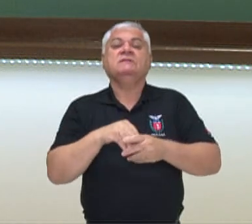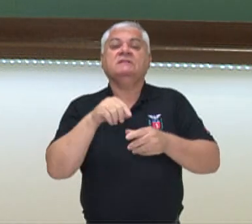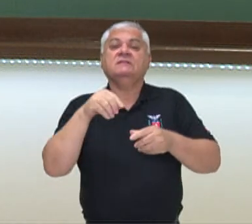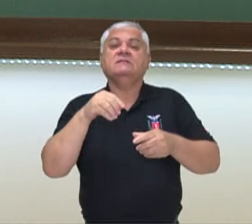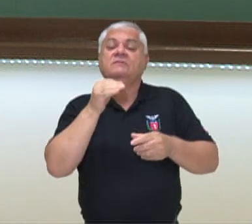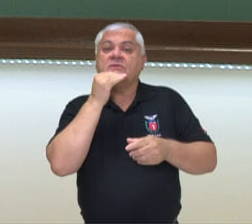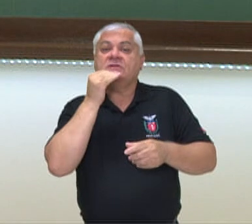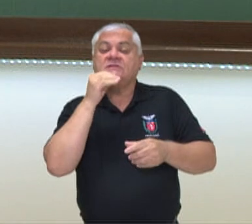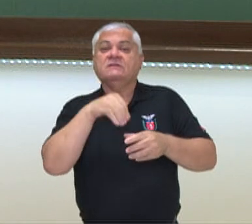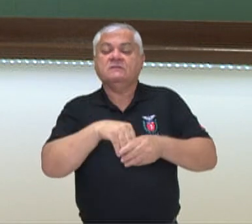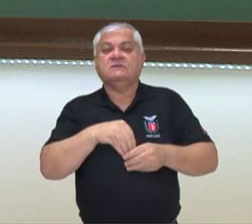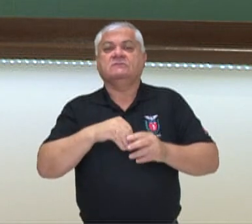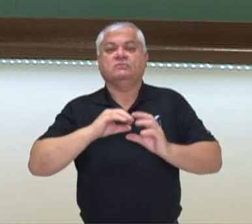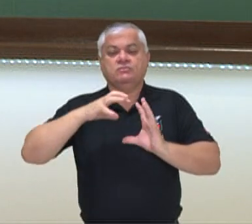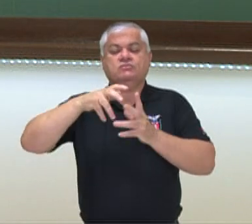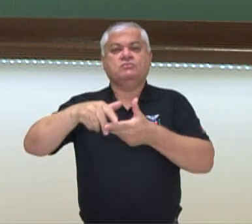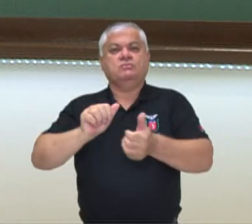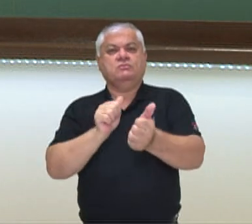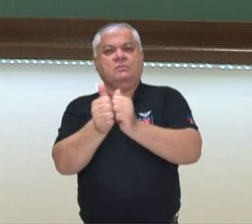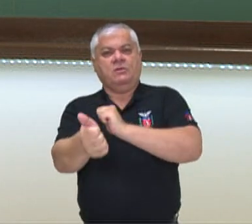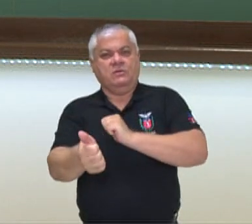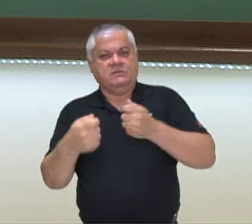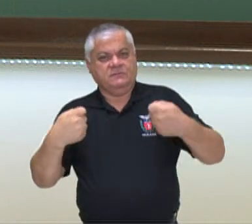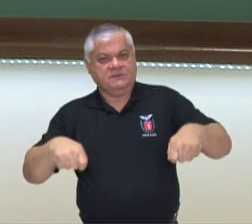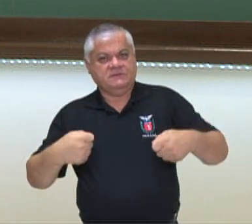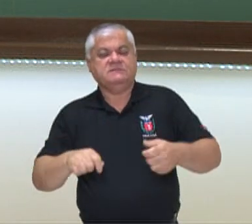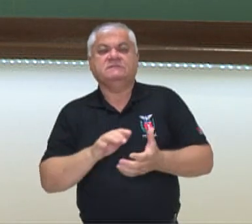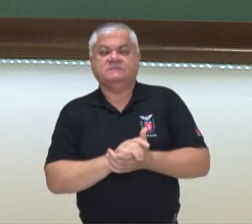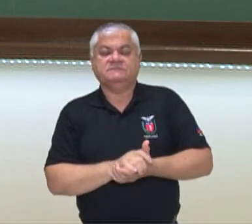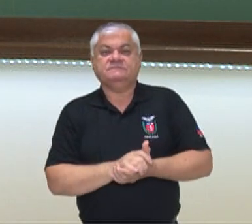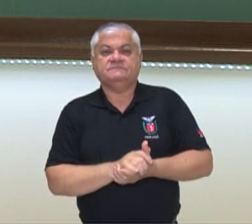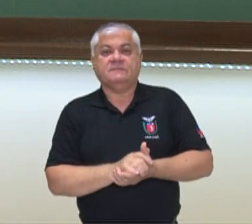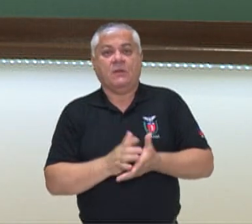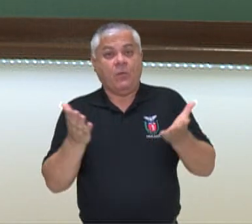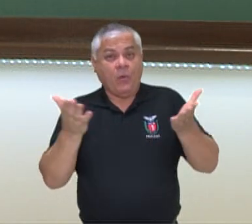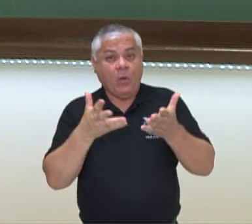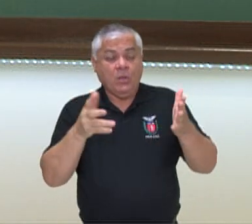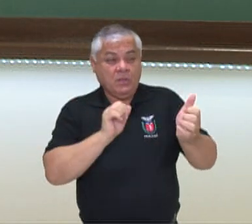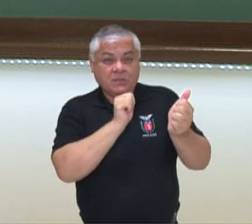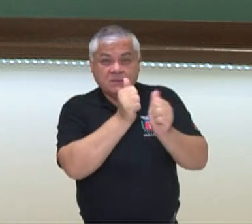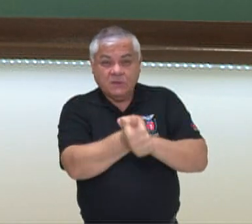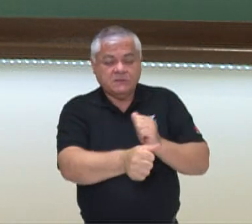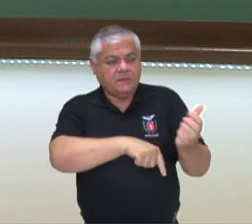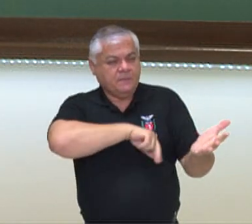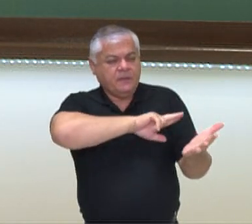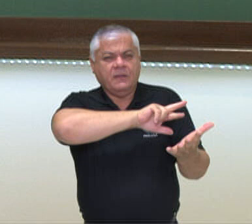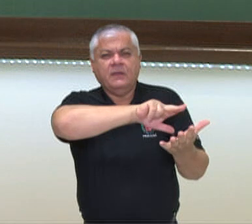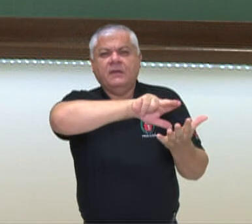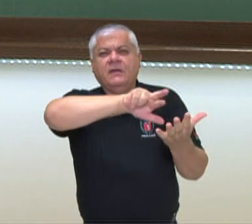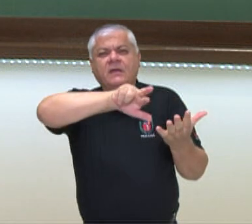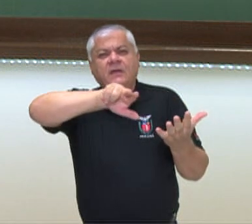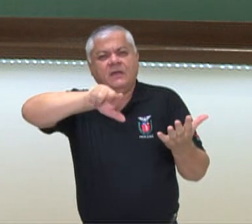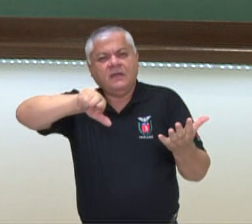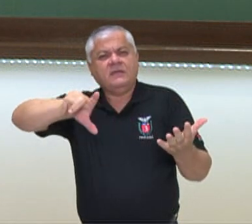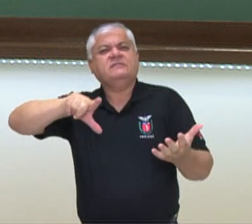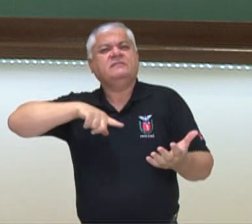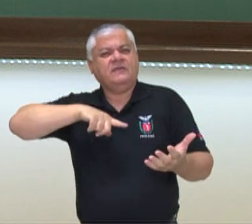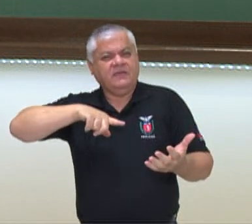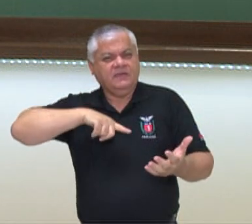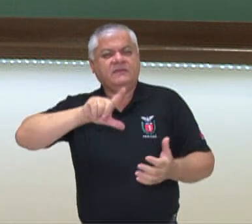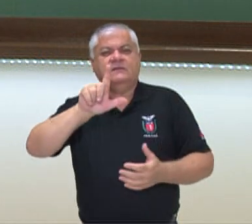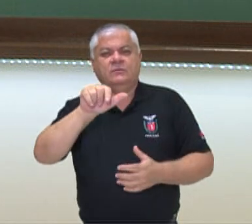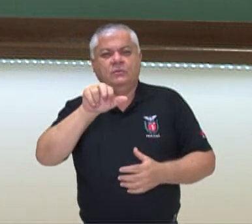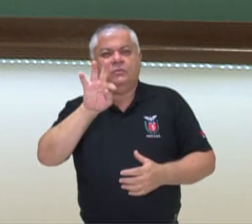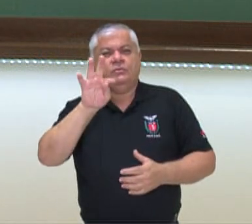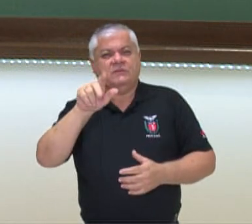lutas dentro do universo esportivo. Então, hoje, nos esportes, nós encontramos um número imenso de